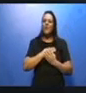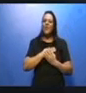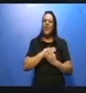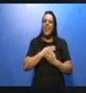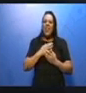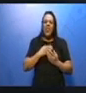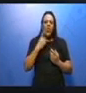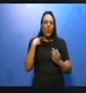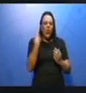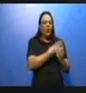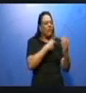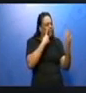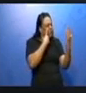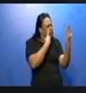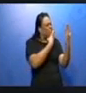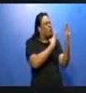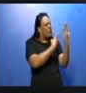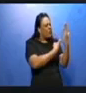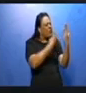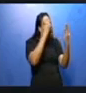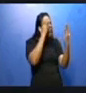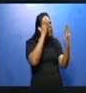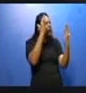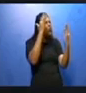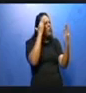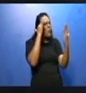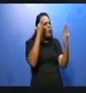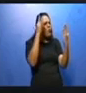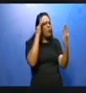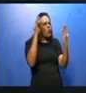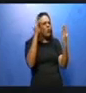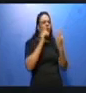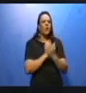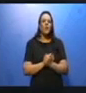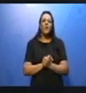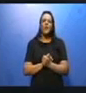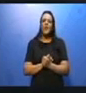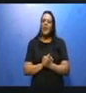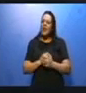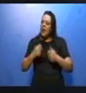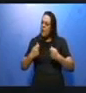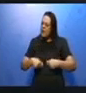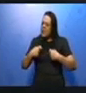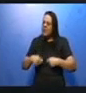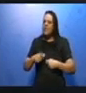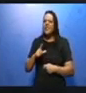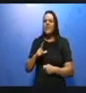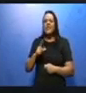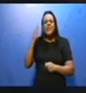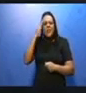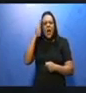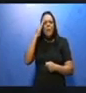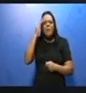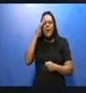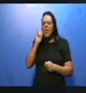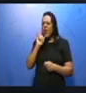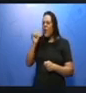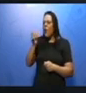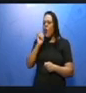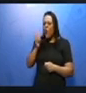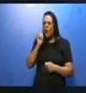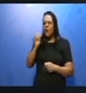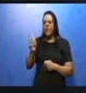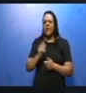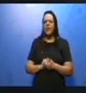nossa curiosidade, a imaginação. Não basta ter o que contar, mas lembra, quais todos os caminhos, as estratégias, retardar,